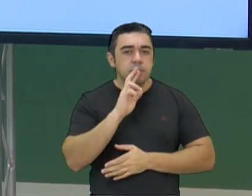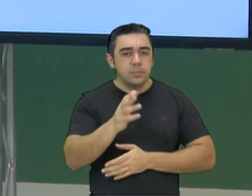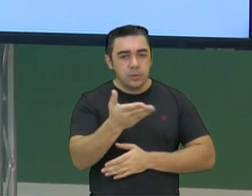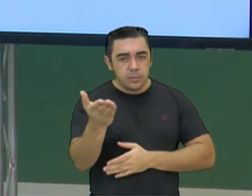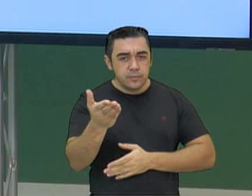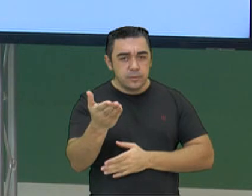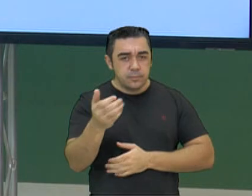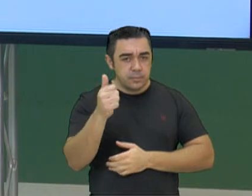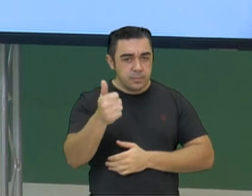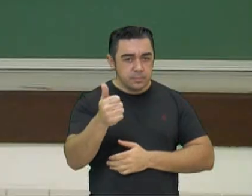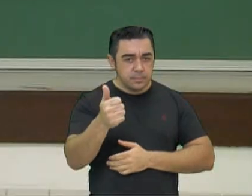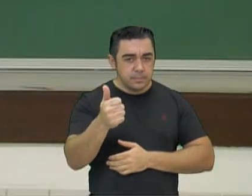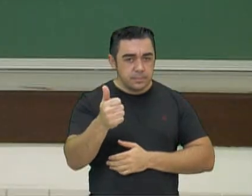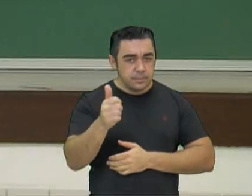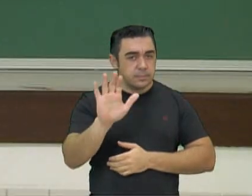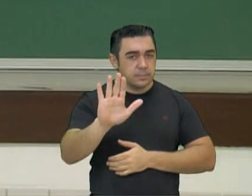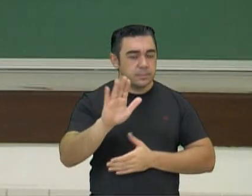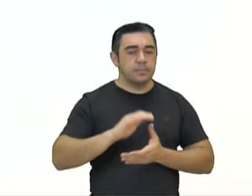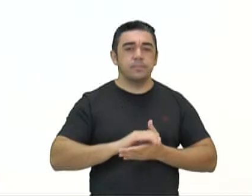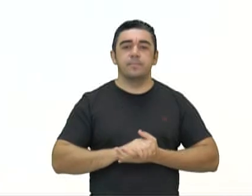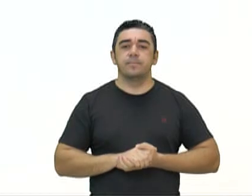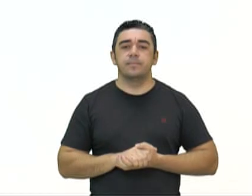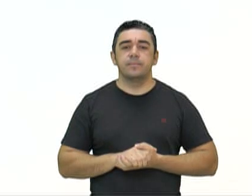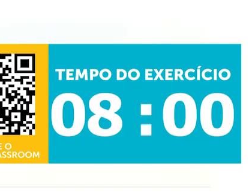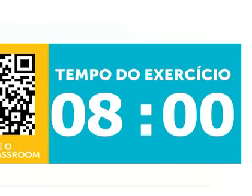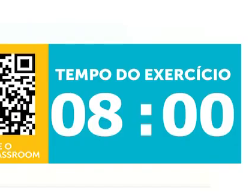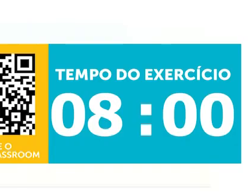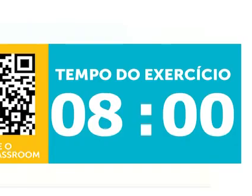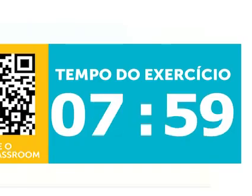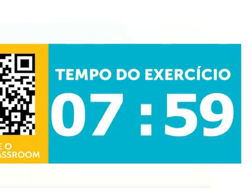discutir, beleza? Até mais!